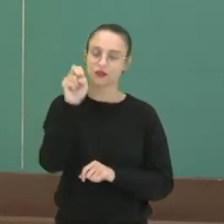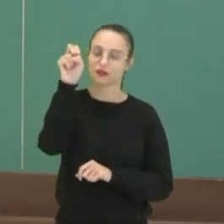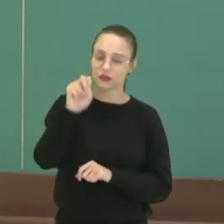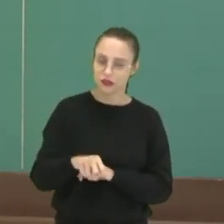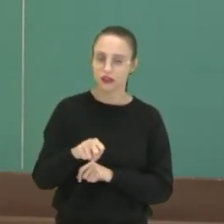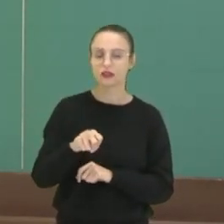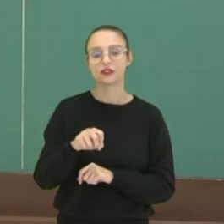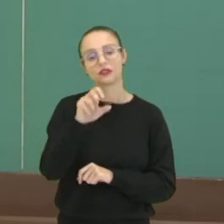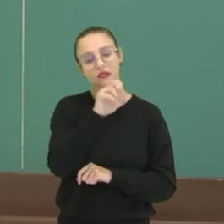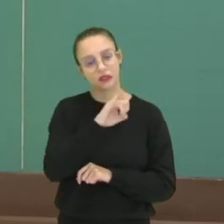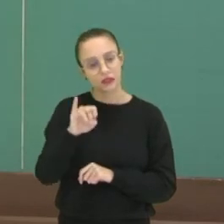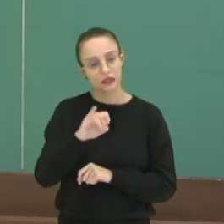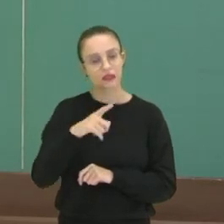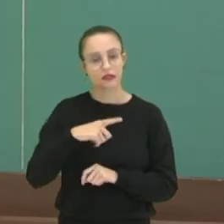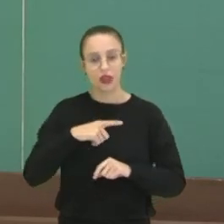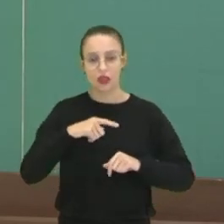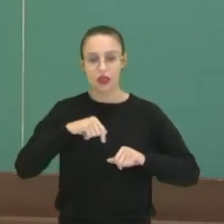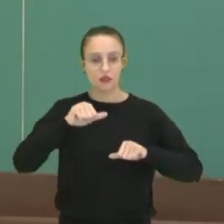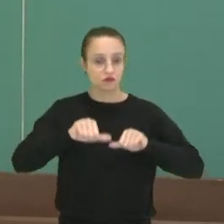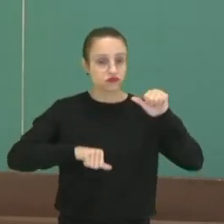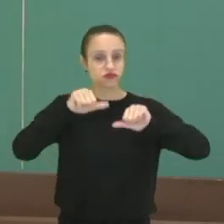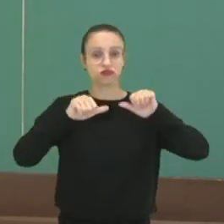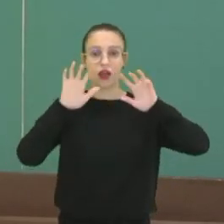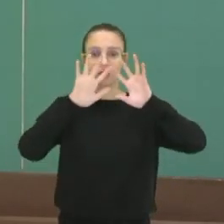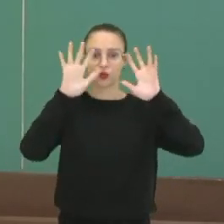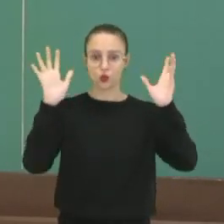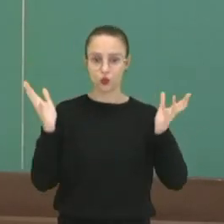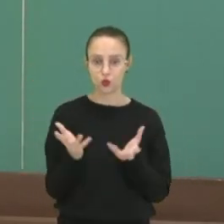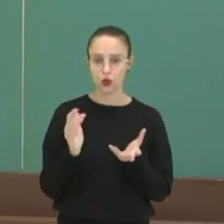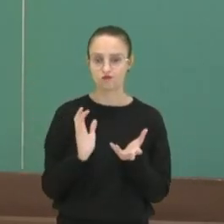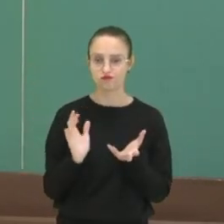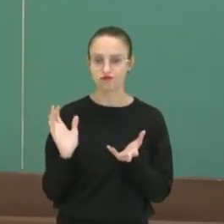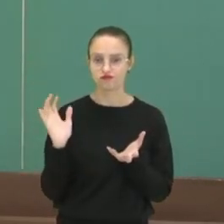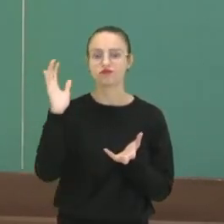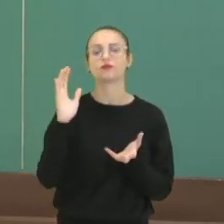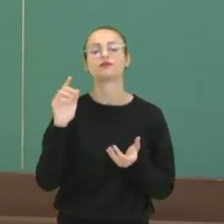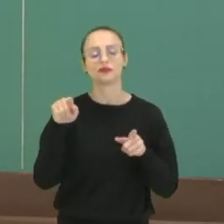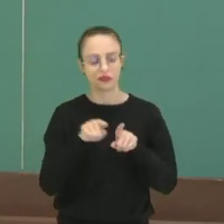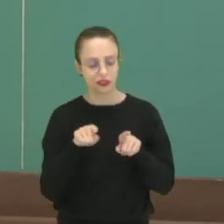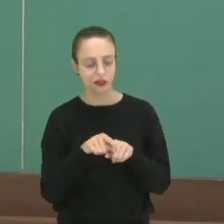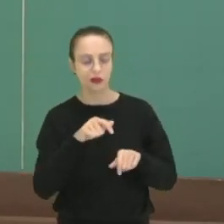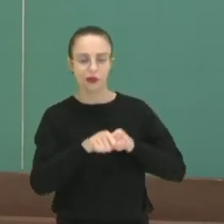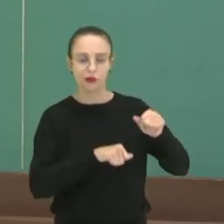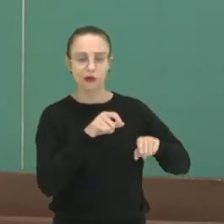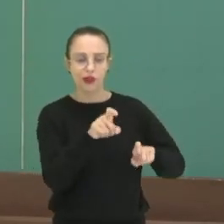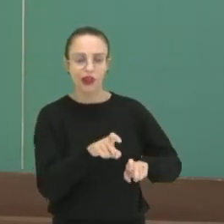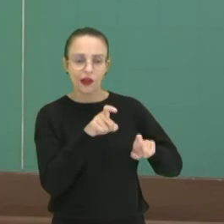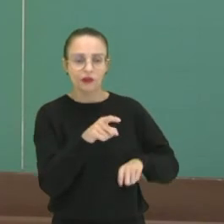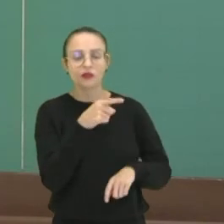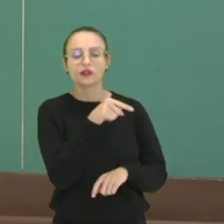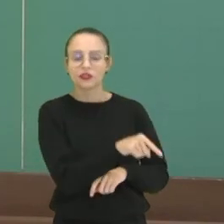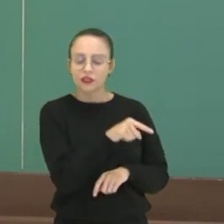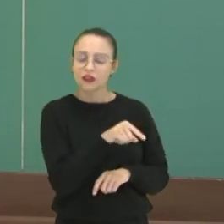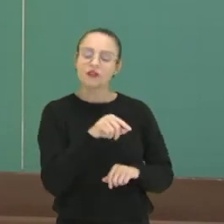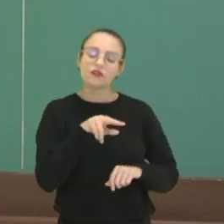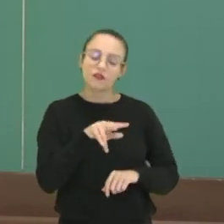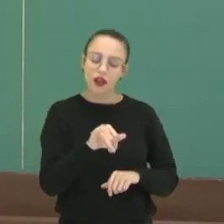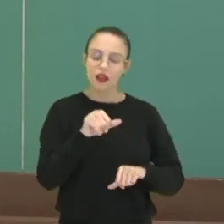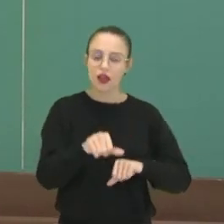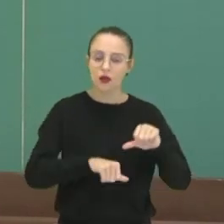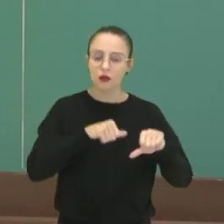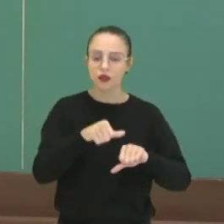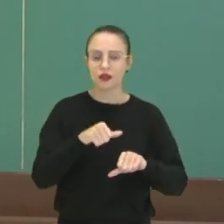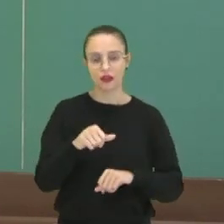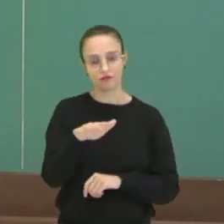sim, se há uma alteração na atmosfera, altera a questão da produção agrícola, vai alterar as atividades